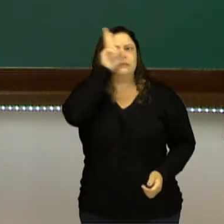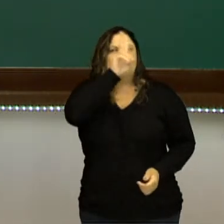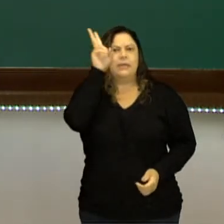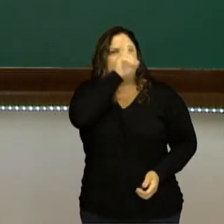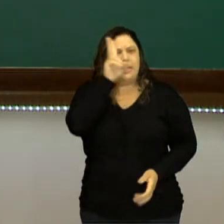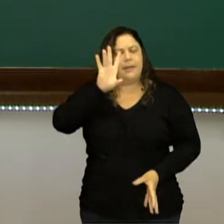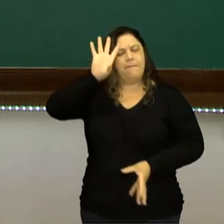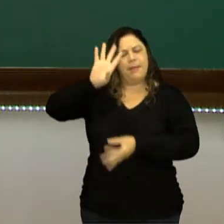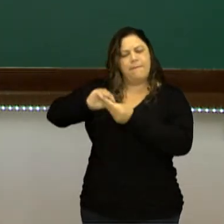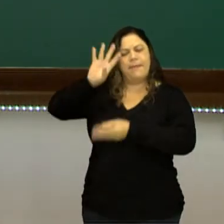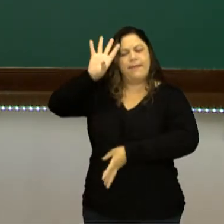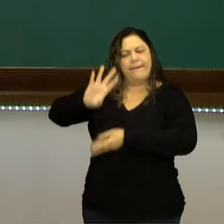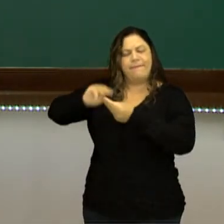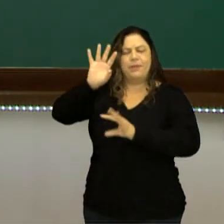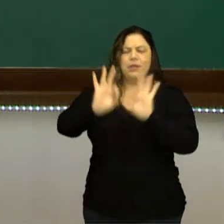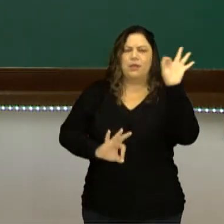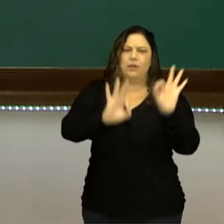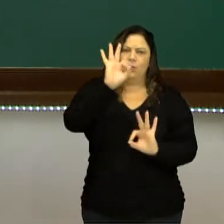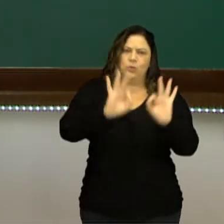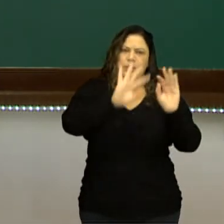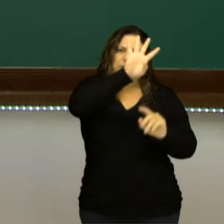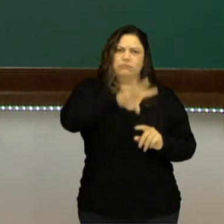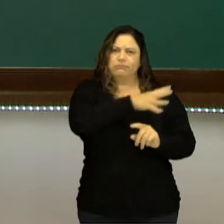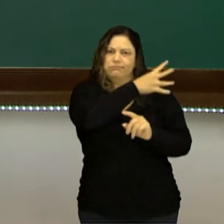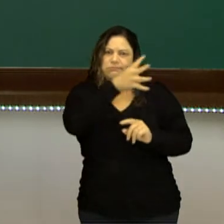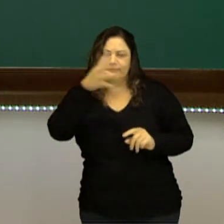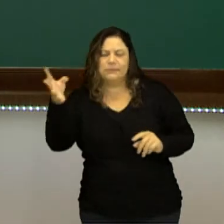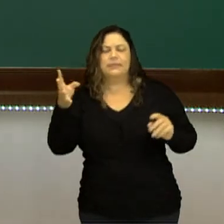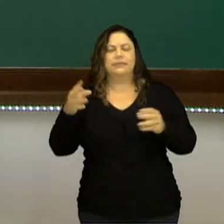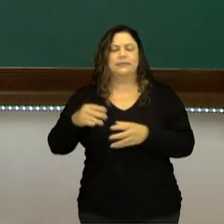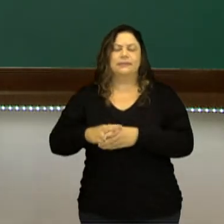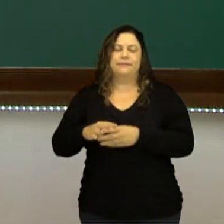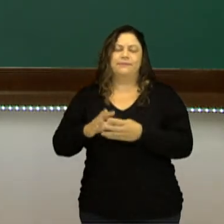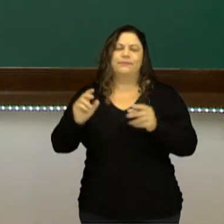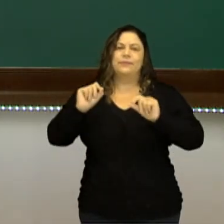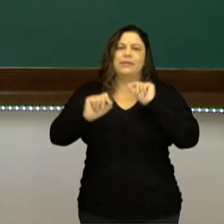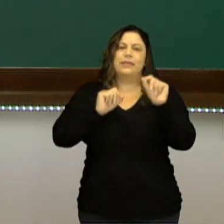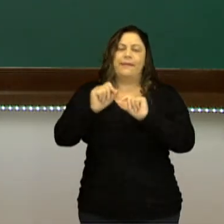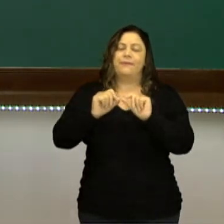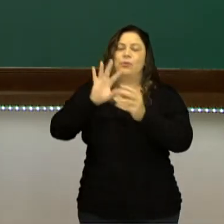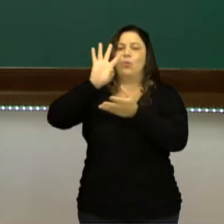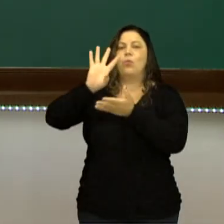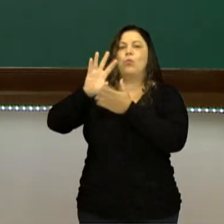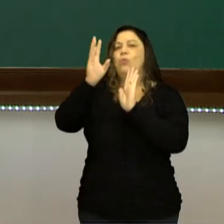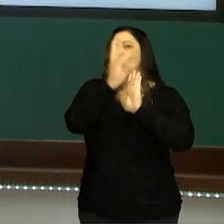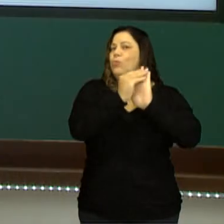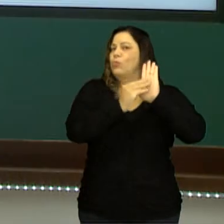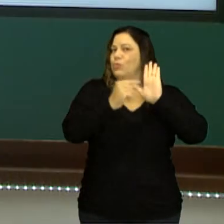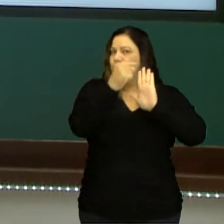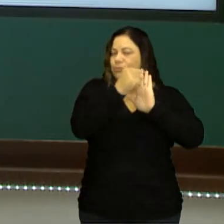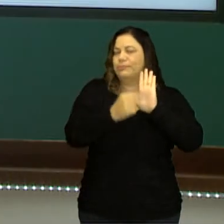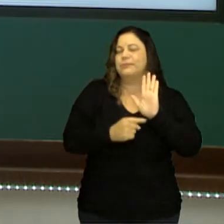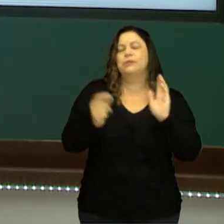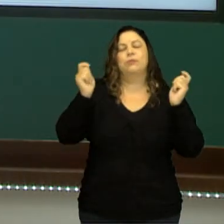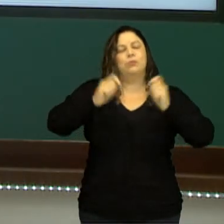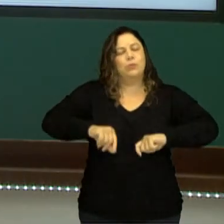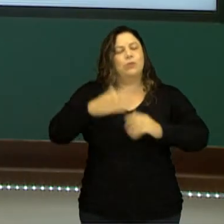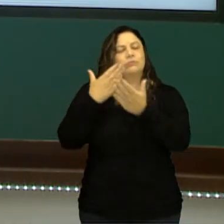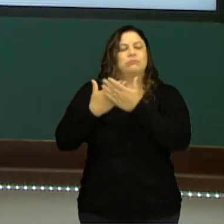vamos organizar esse cronograma, né? Trazer esse conteúdo para que a gente possa revisá-lo. Revise o que você